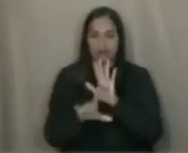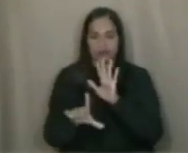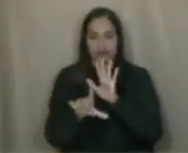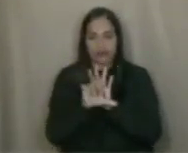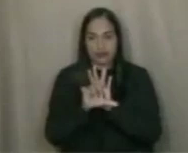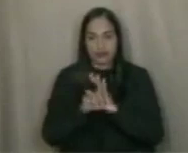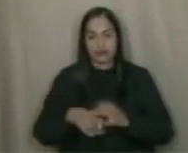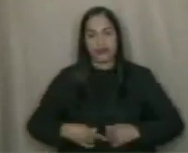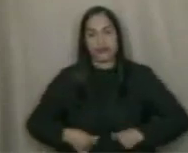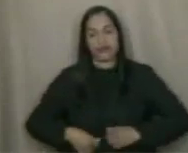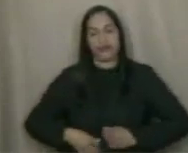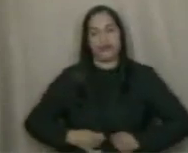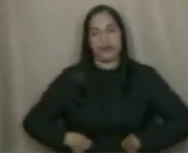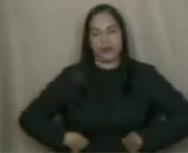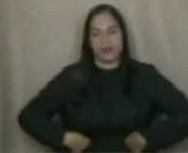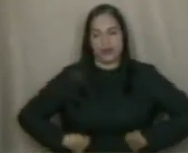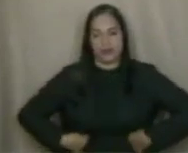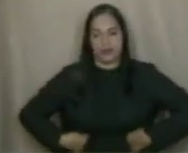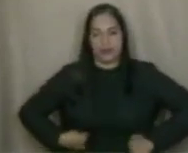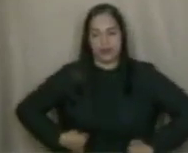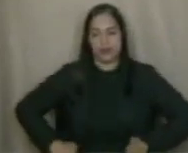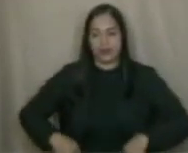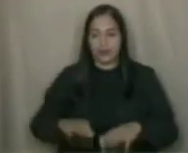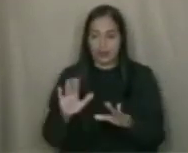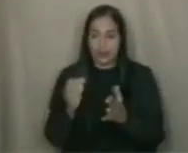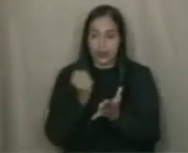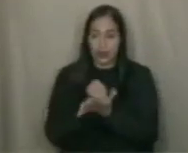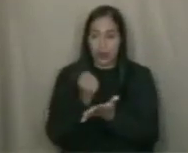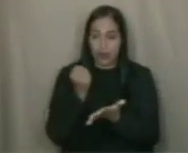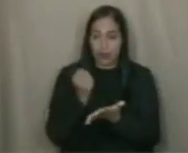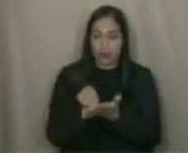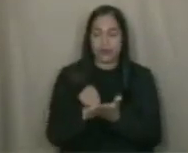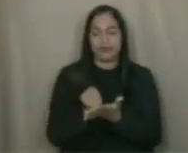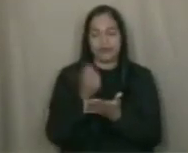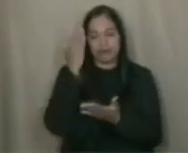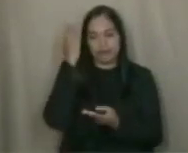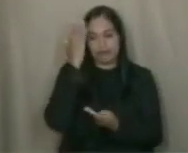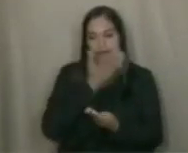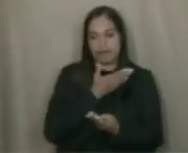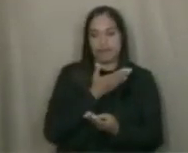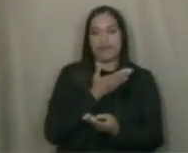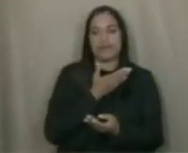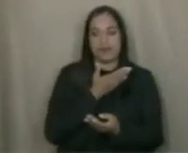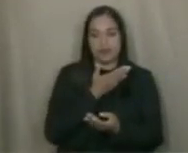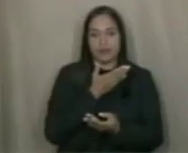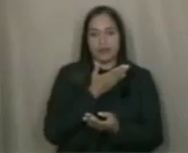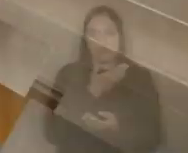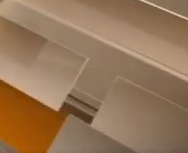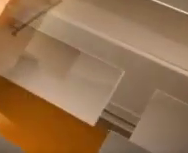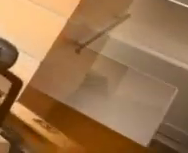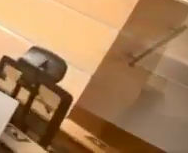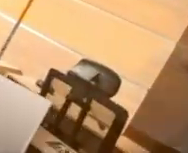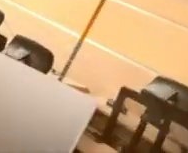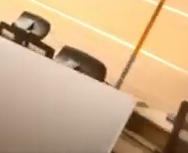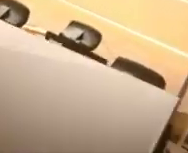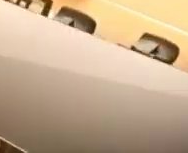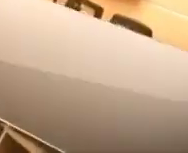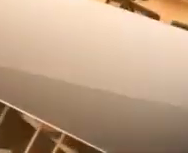isso, e a emissão dessa carteira vai facilitar para que elas possam se identificar portadoras daquele problema.